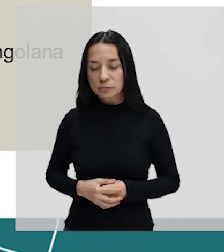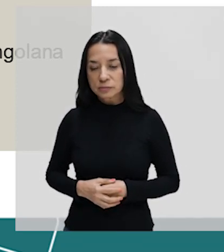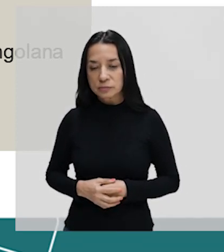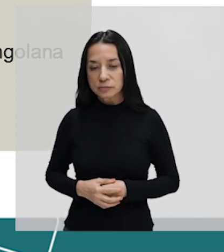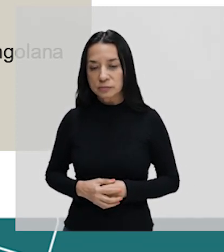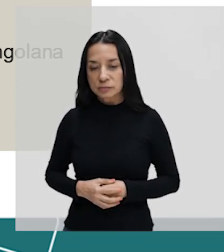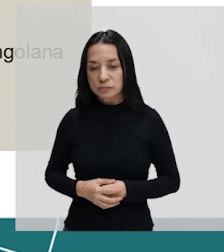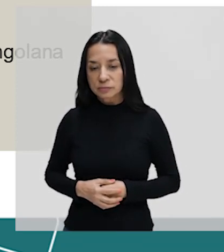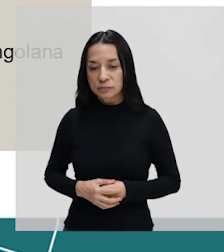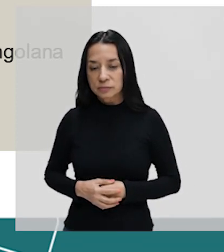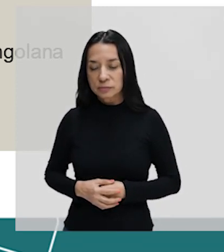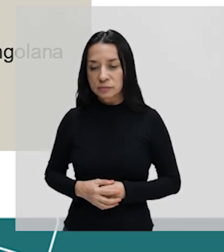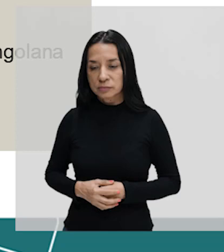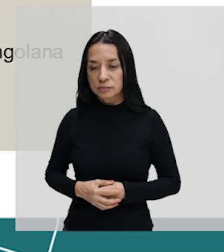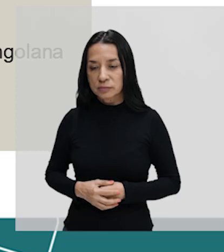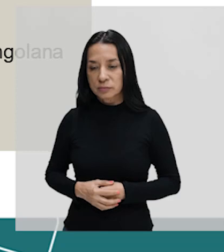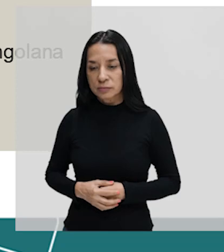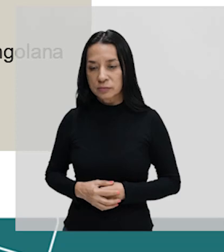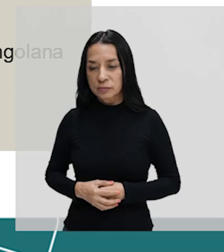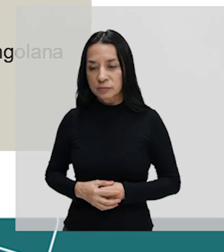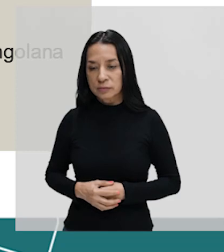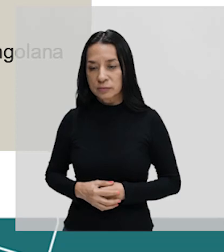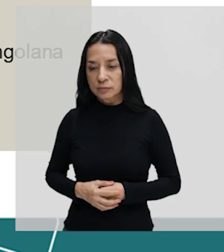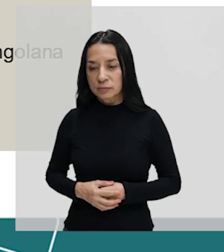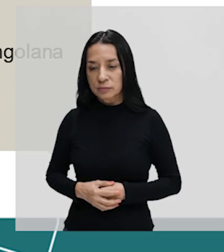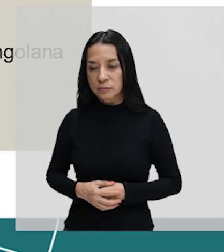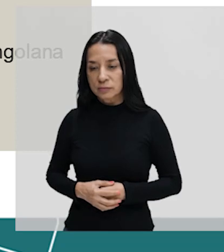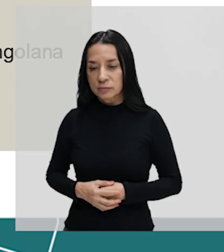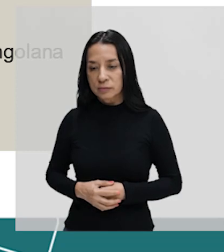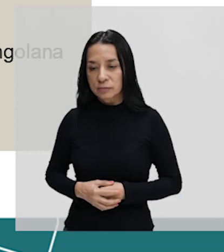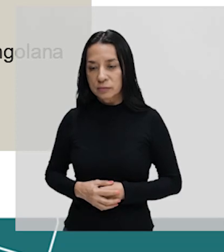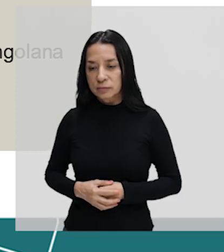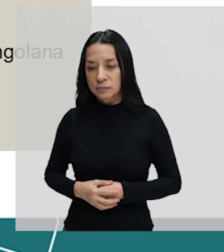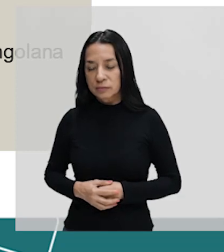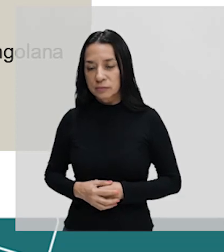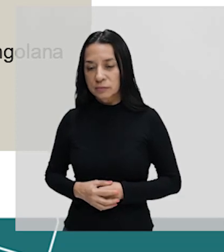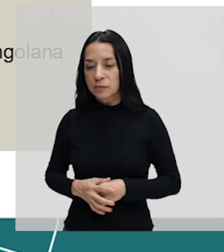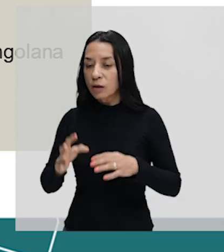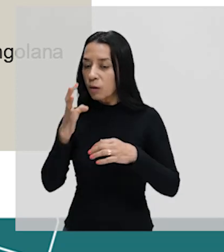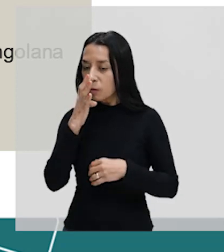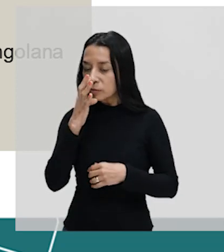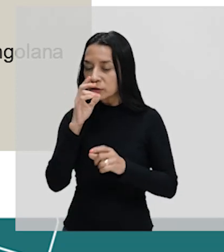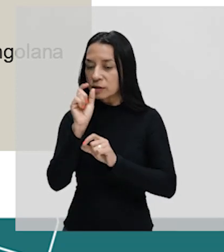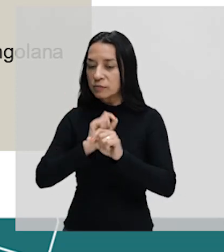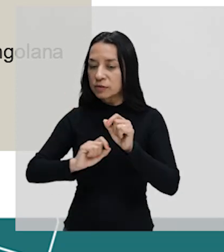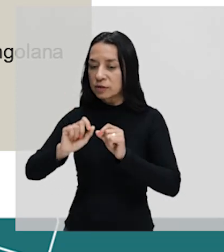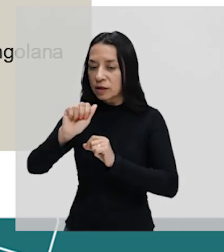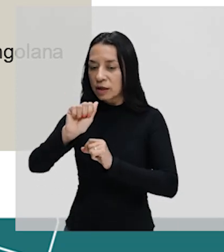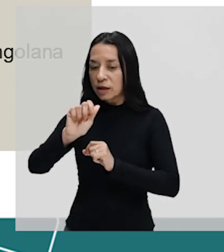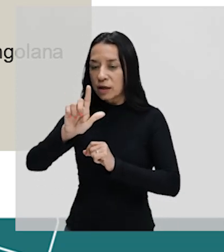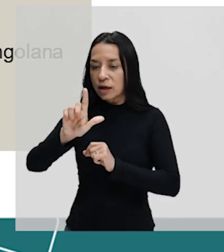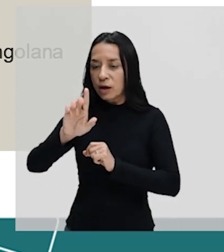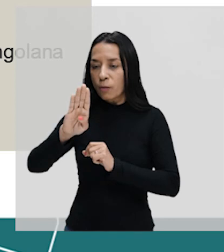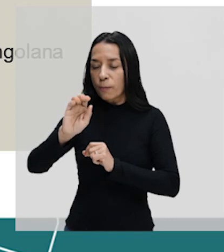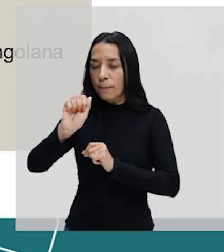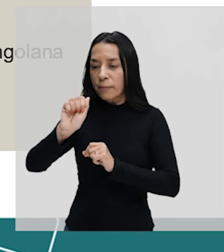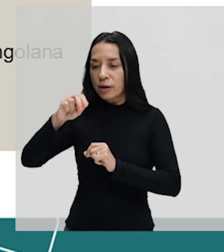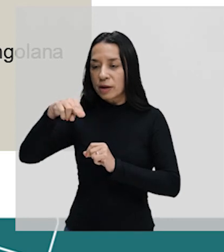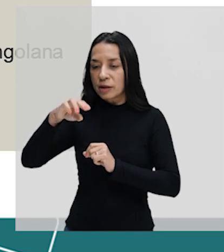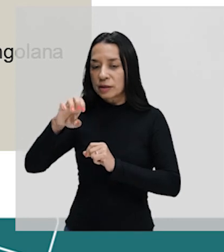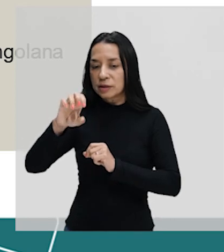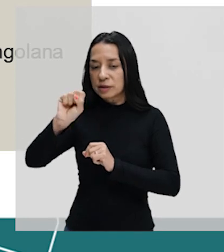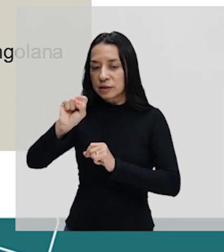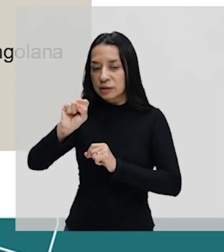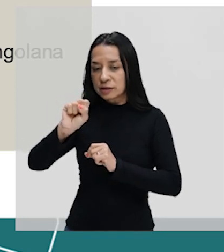albanesa. Alemanha, alemã e alemana. Observa que albanês eu tenho acento no